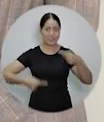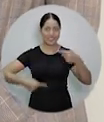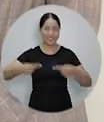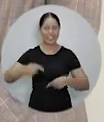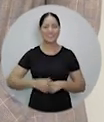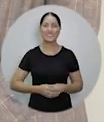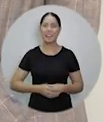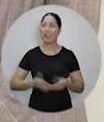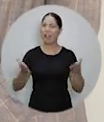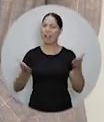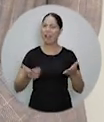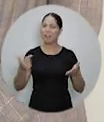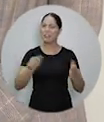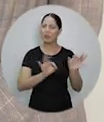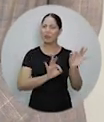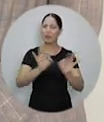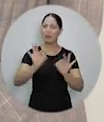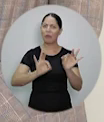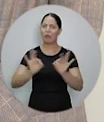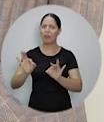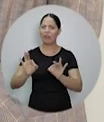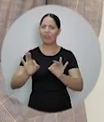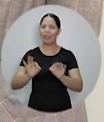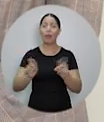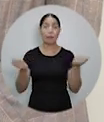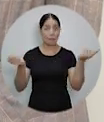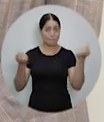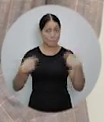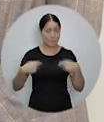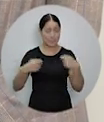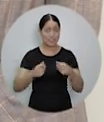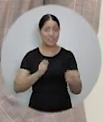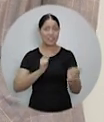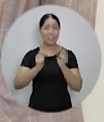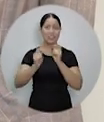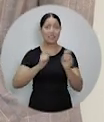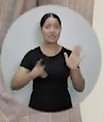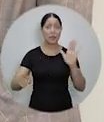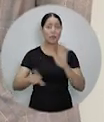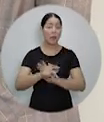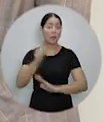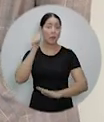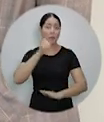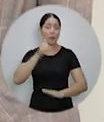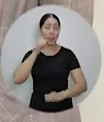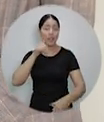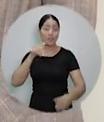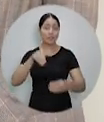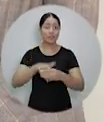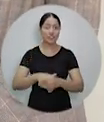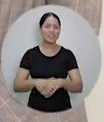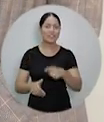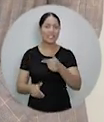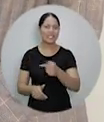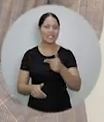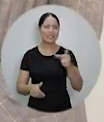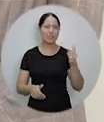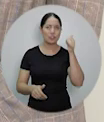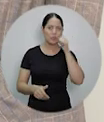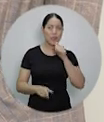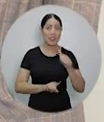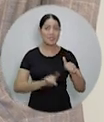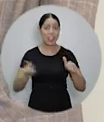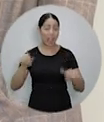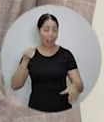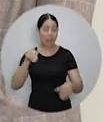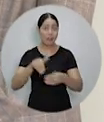segundo bloco não poderíamos deixar de entrevistar uma deputada eleita entre as 77 mulheres que hoje ocupam